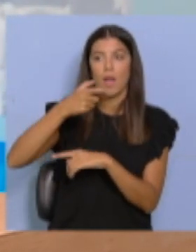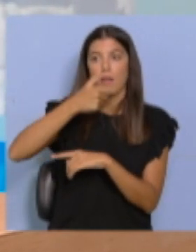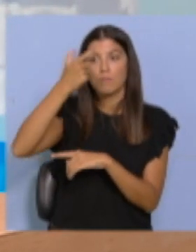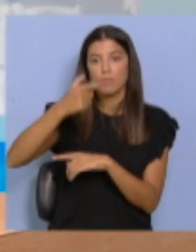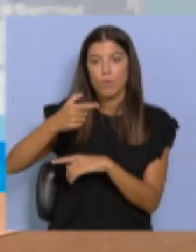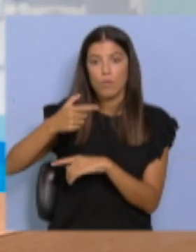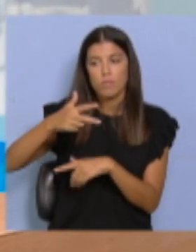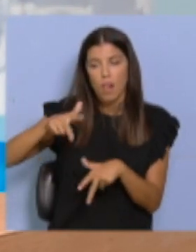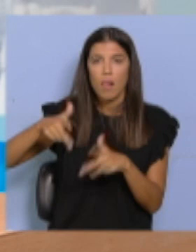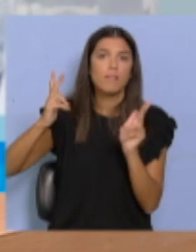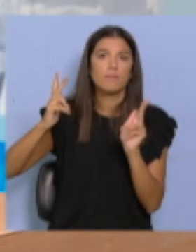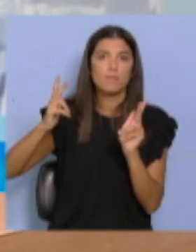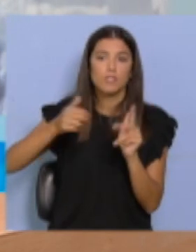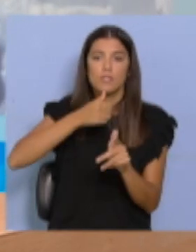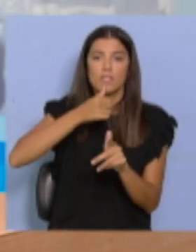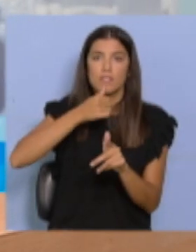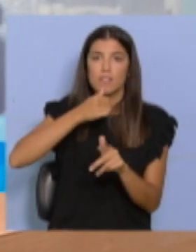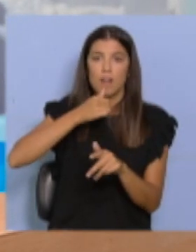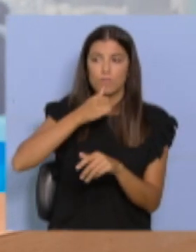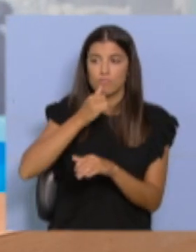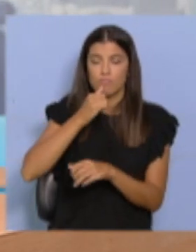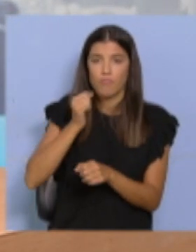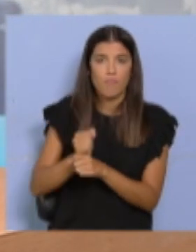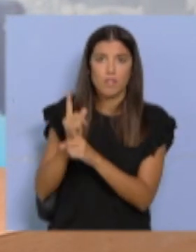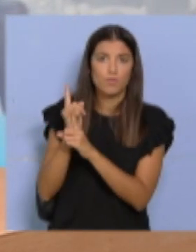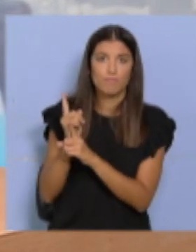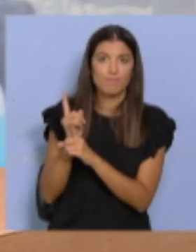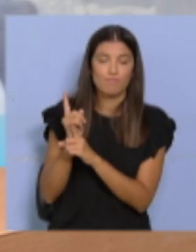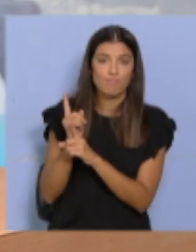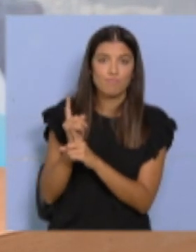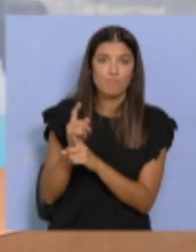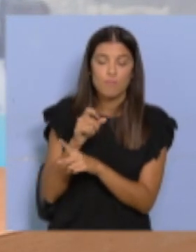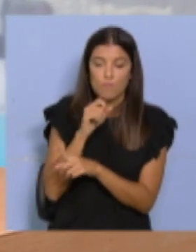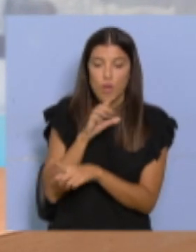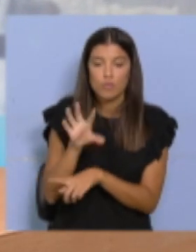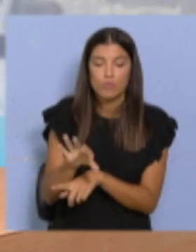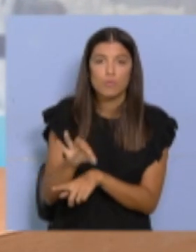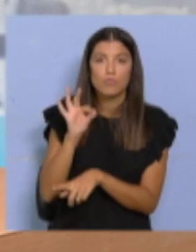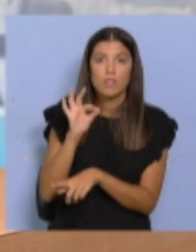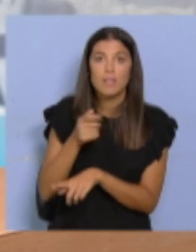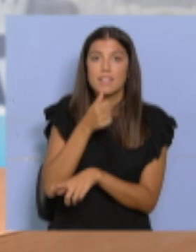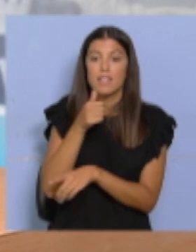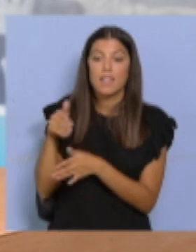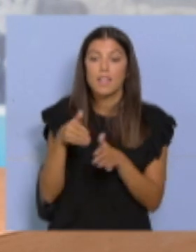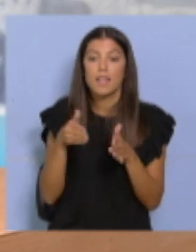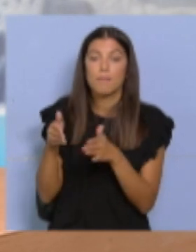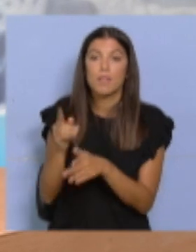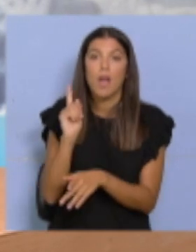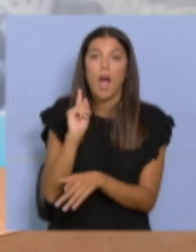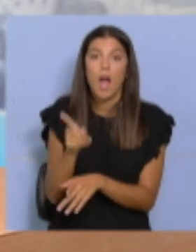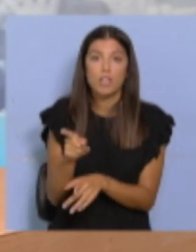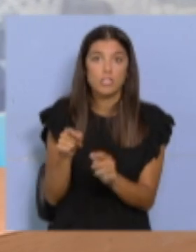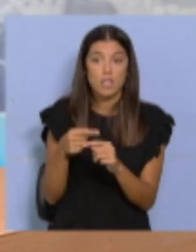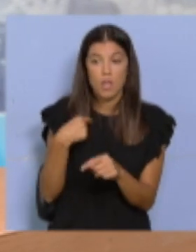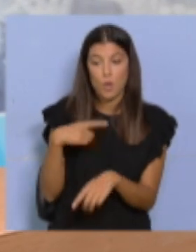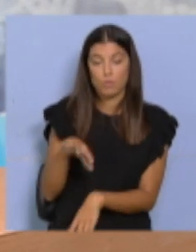dúvida, Deus dá-nos a liberdade até para escolher e para decidir seguir o seu caminho. E acho que